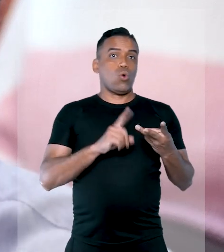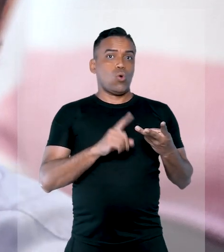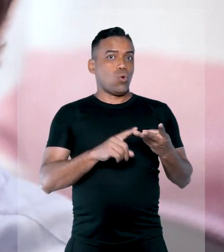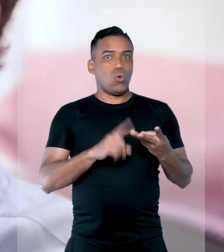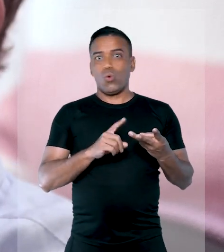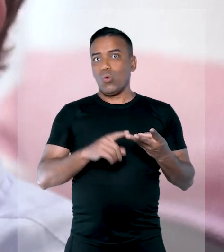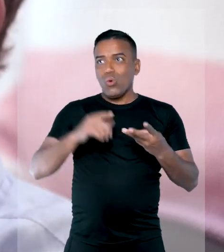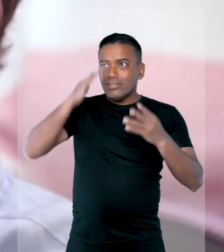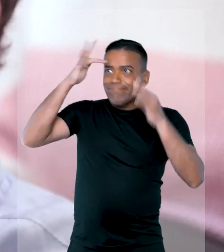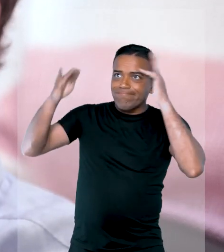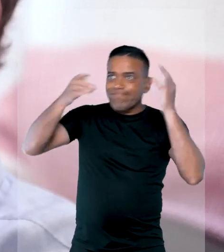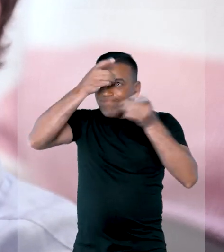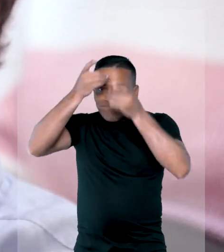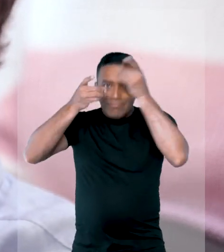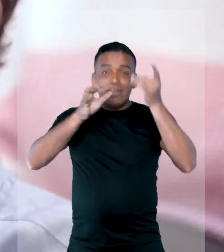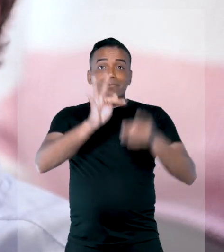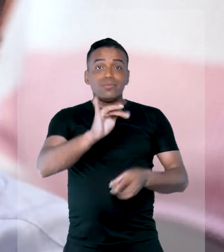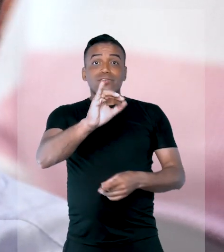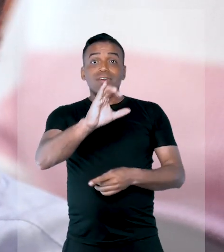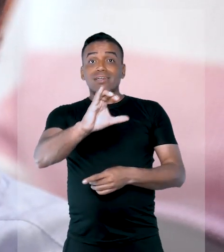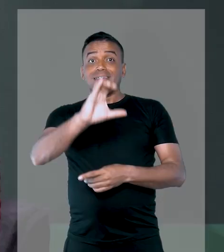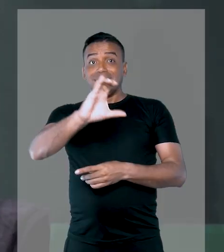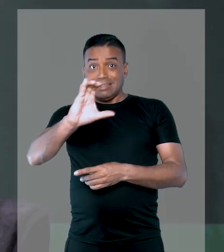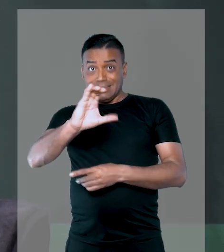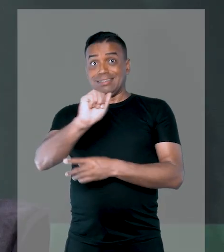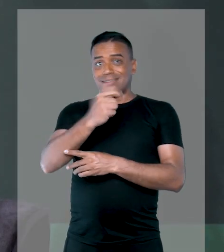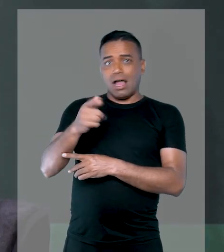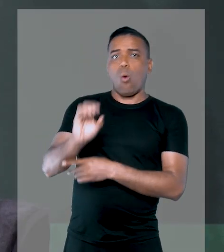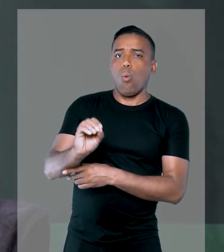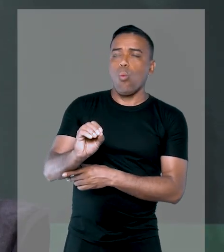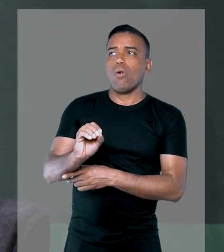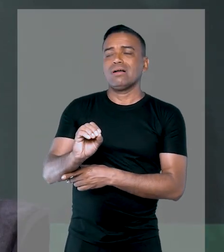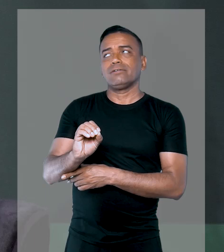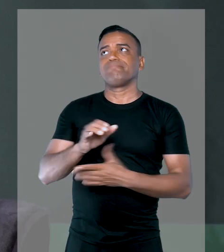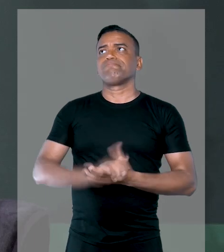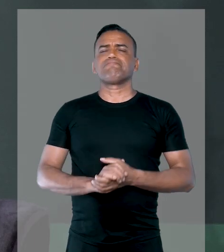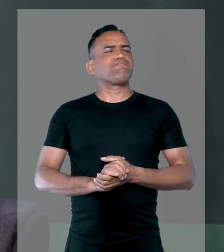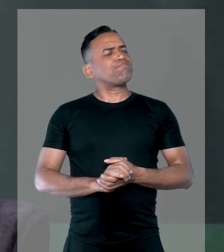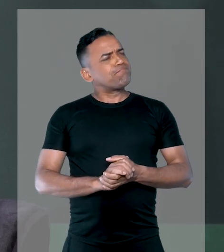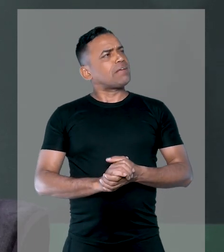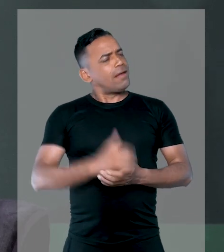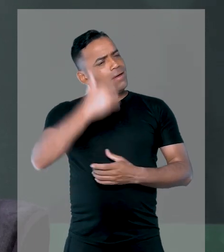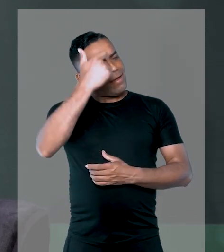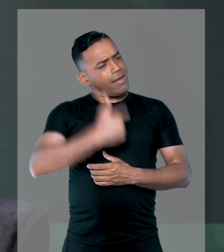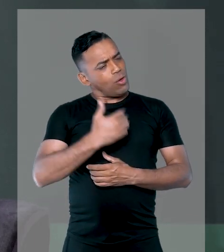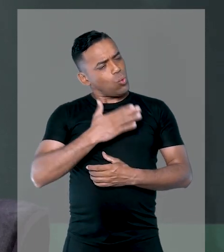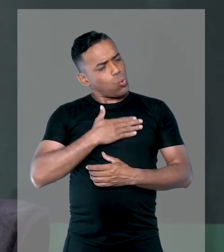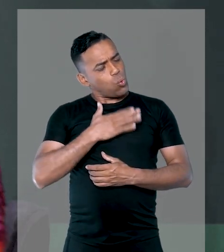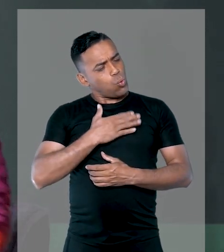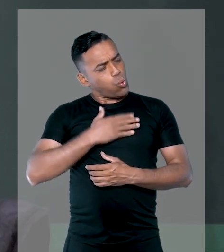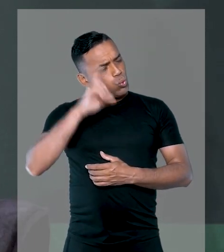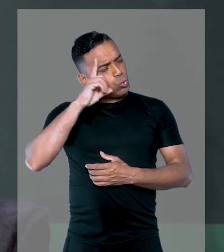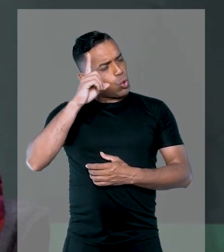ficção? Então, eu todo dia, assim, é até engraçado, né? Porque eu estou aqui para falar